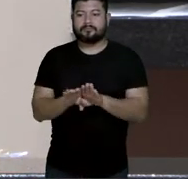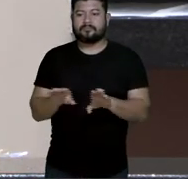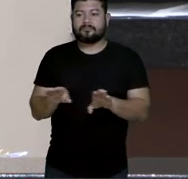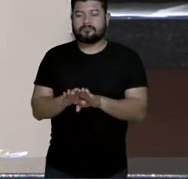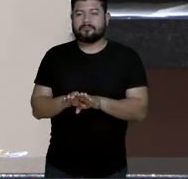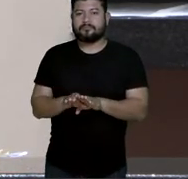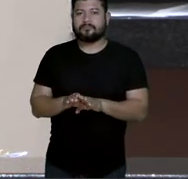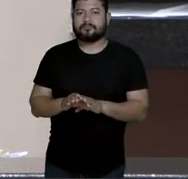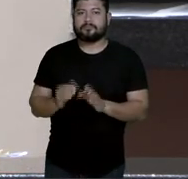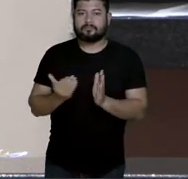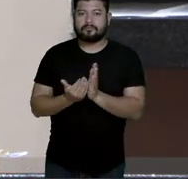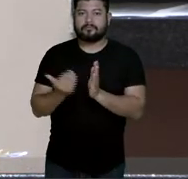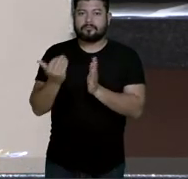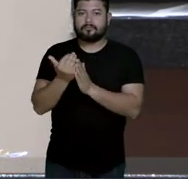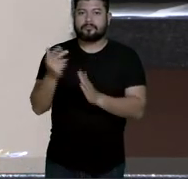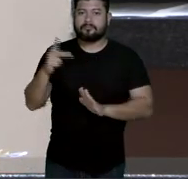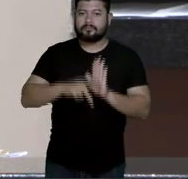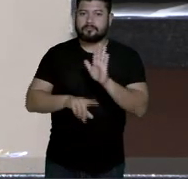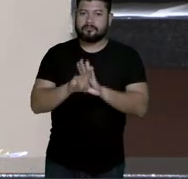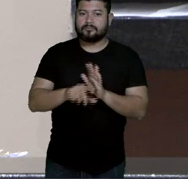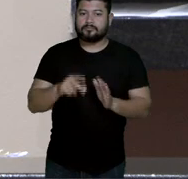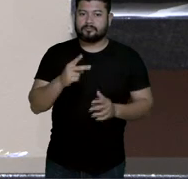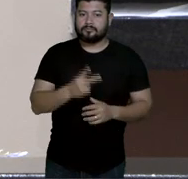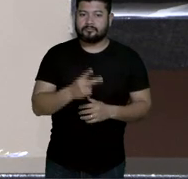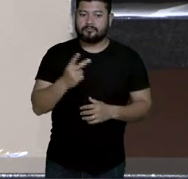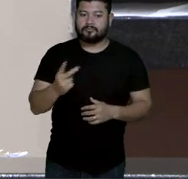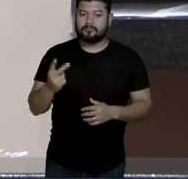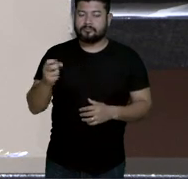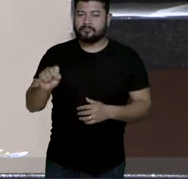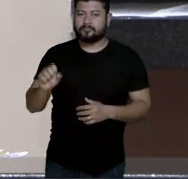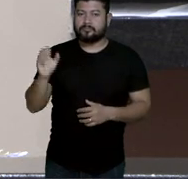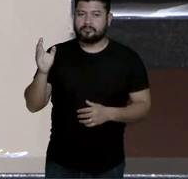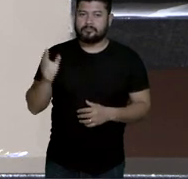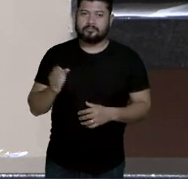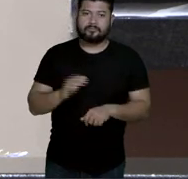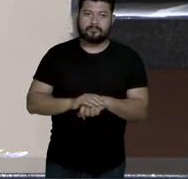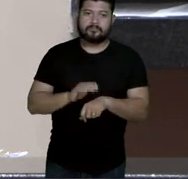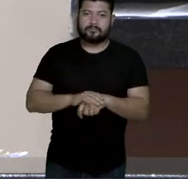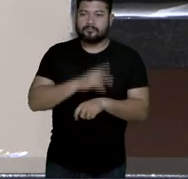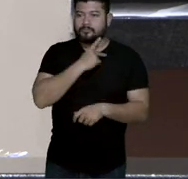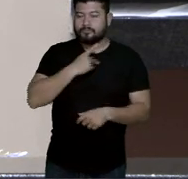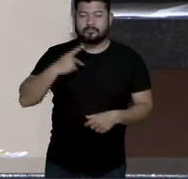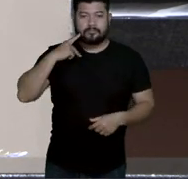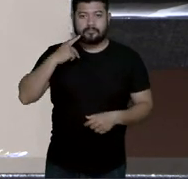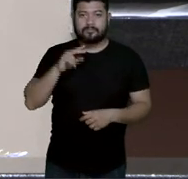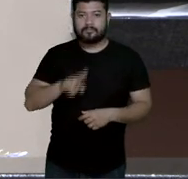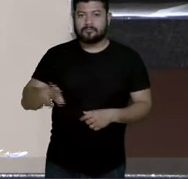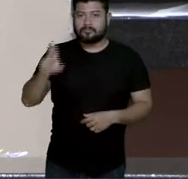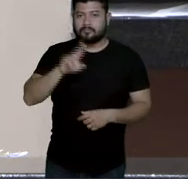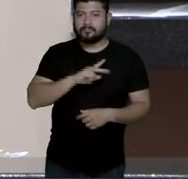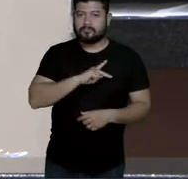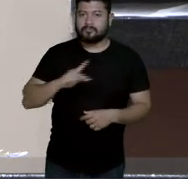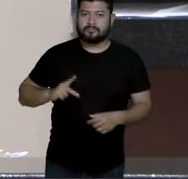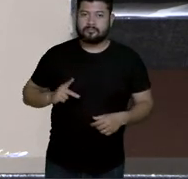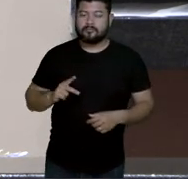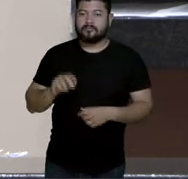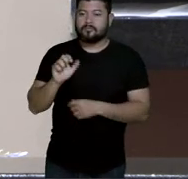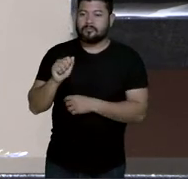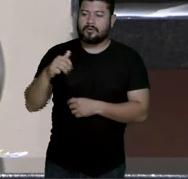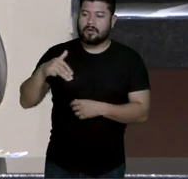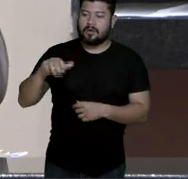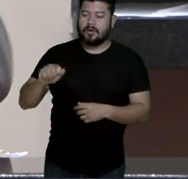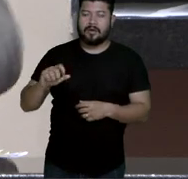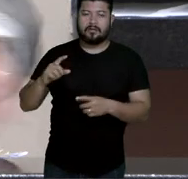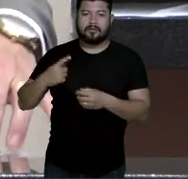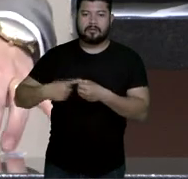pauta o projeto de lei 221, de autoria do deputado Pepe Colasso, que declara de utilidade pública a Associação de Pais e Amigos do Autista de